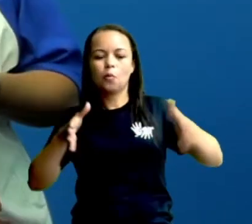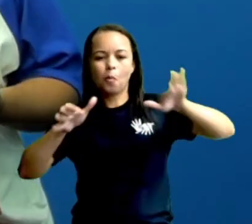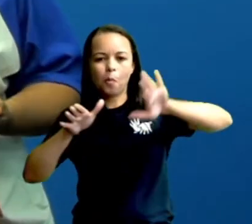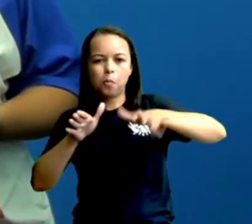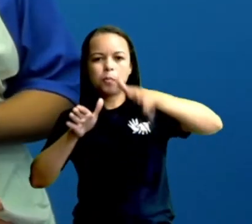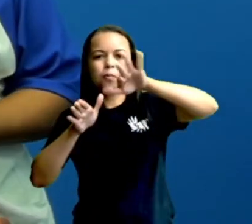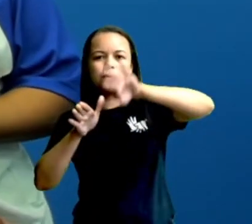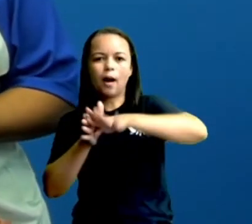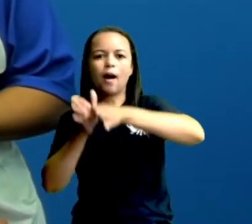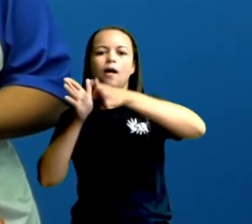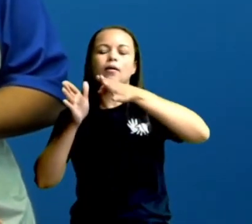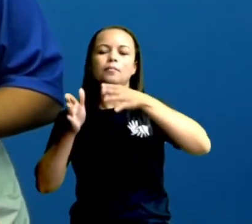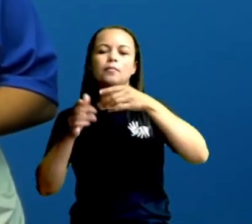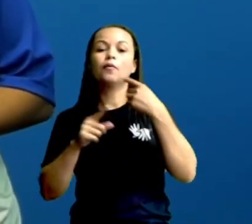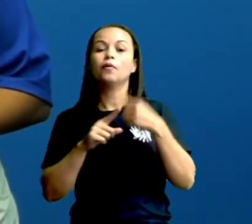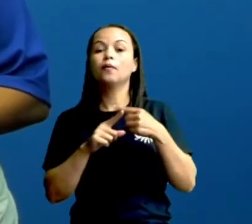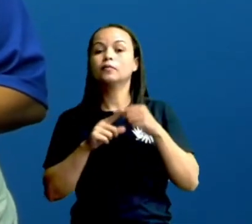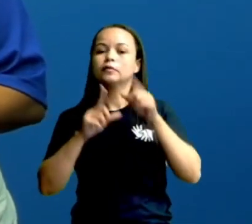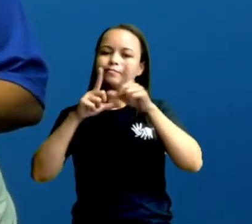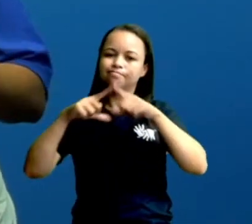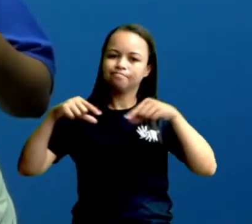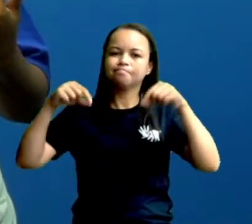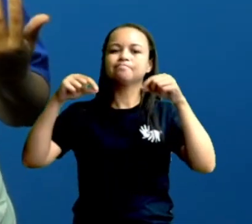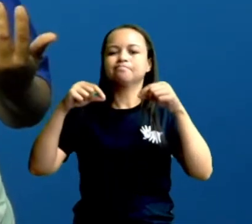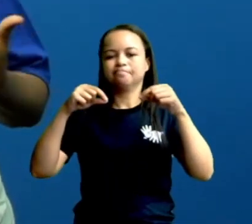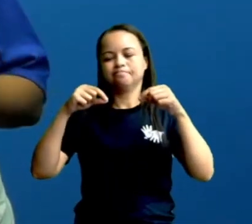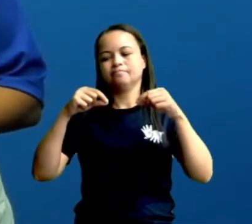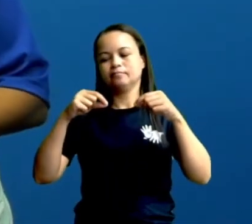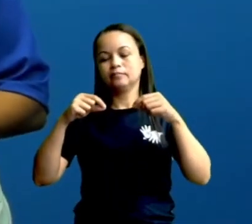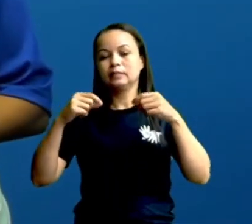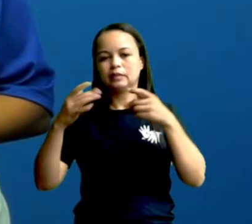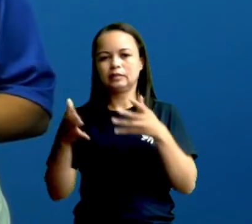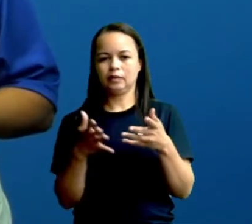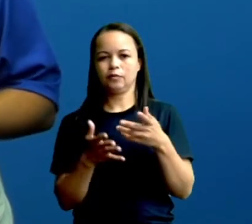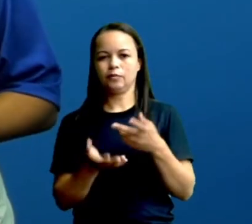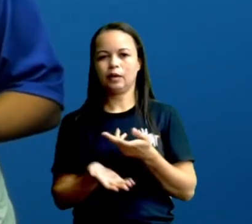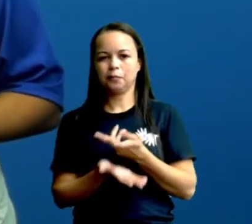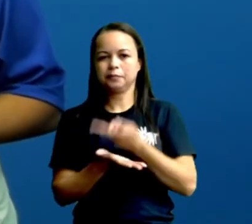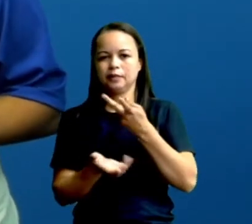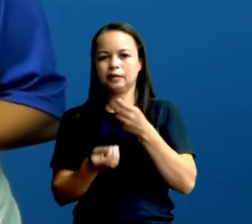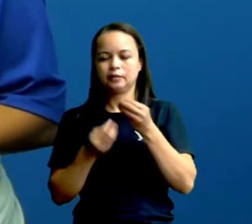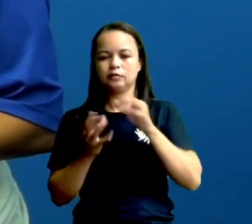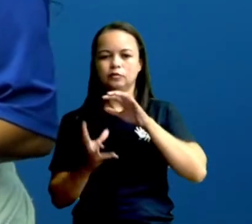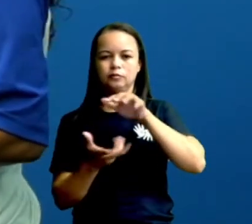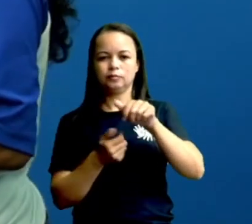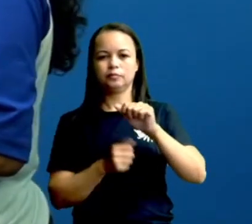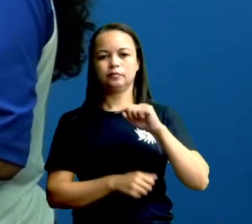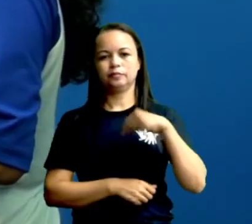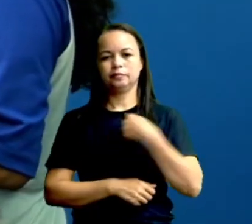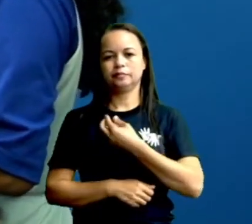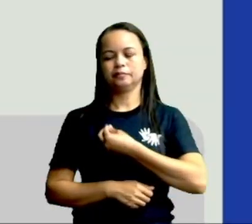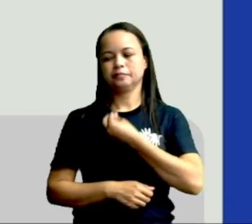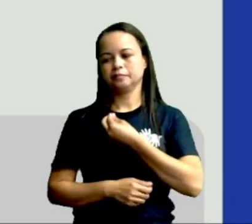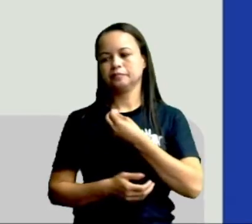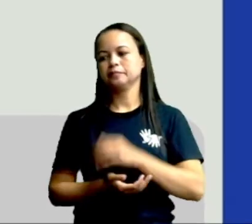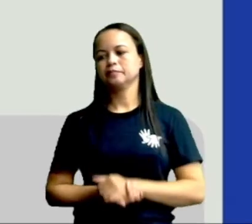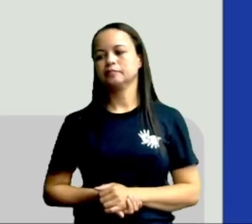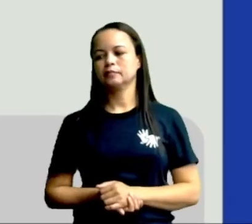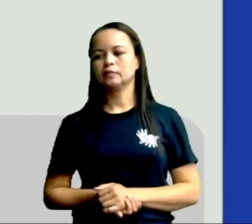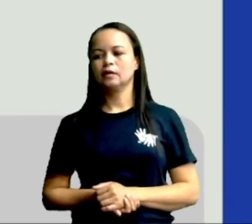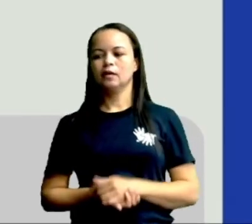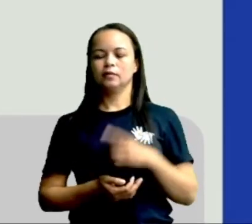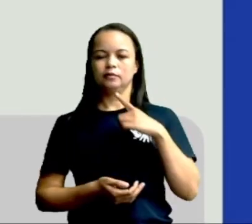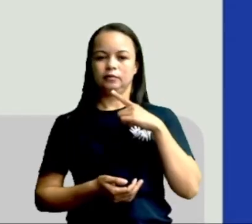altas por conta da Lua, tá certo? Vejam como a Lua interfere, né, em nosso planeta e em nossa vida. Tivemos também na